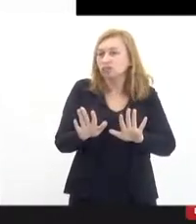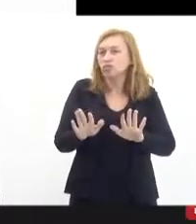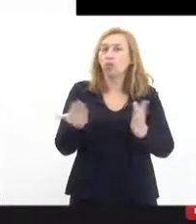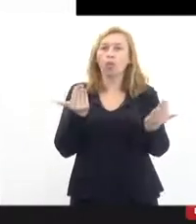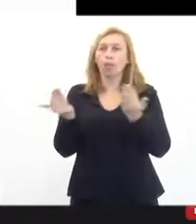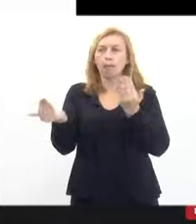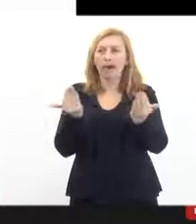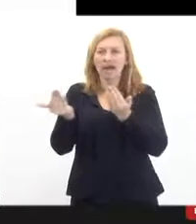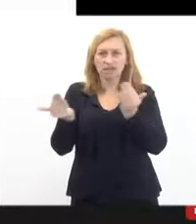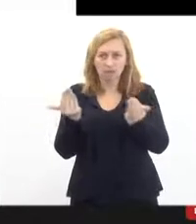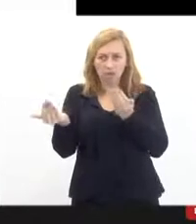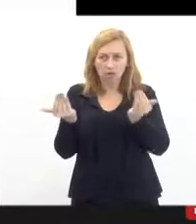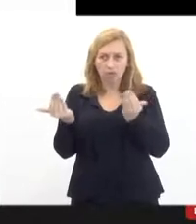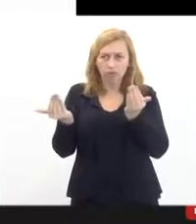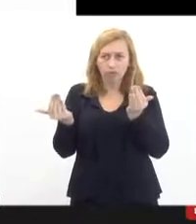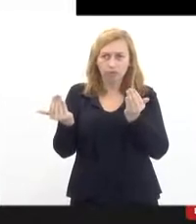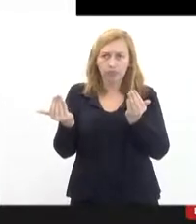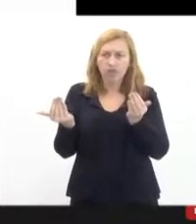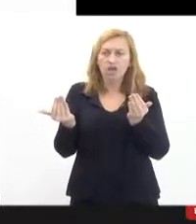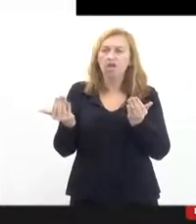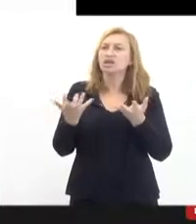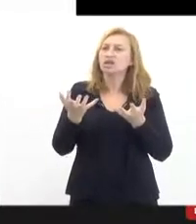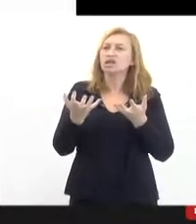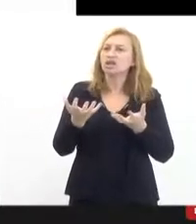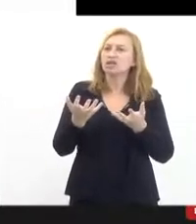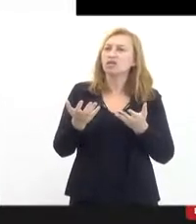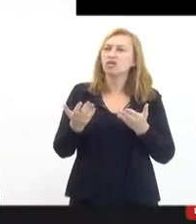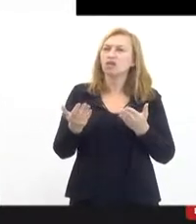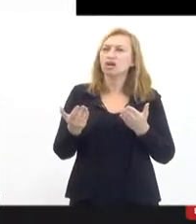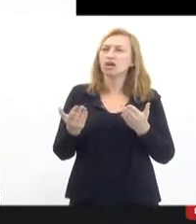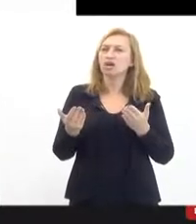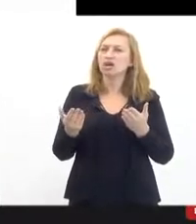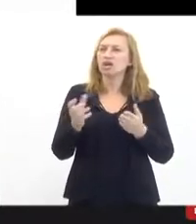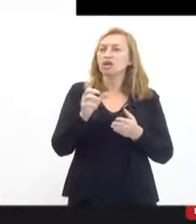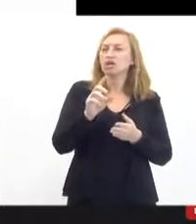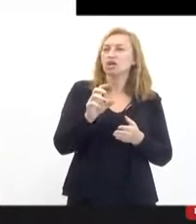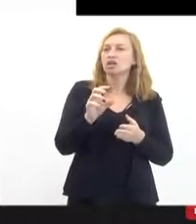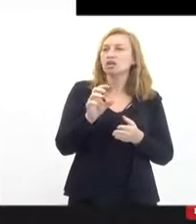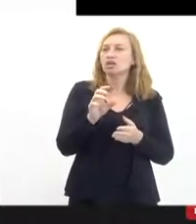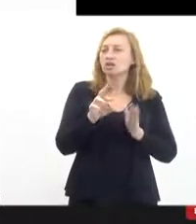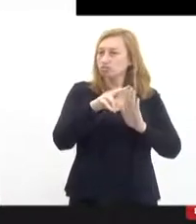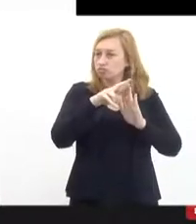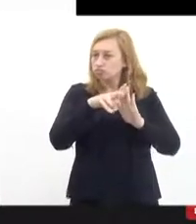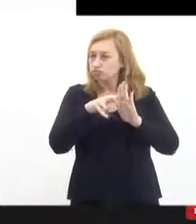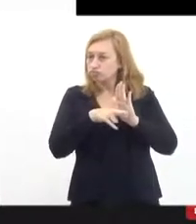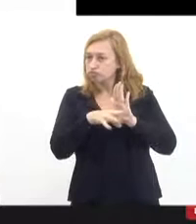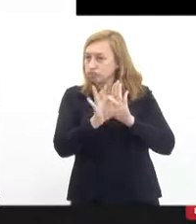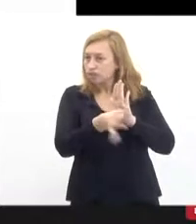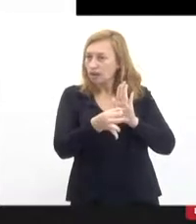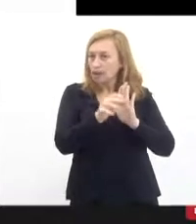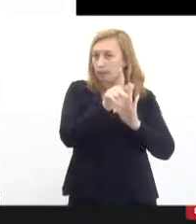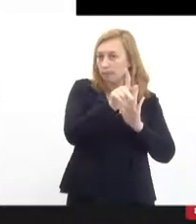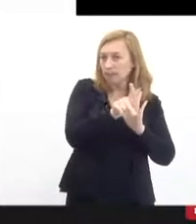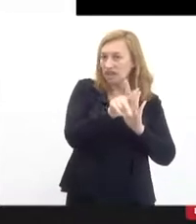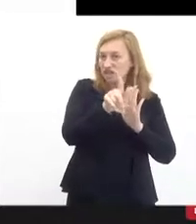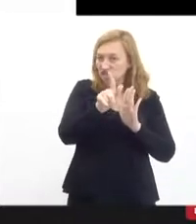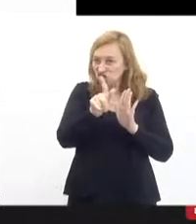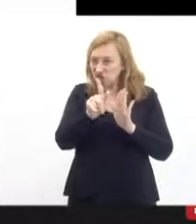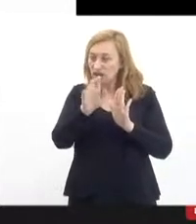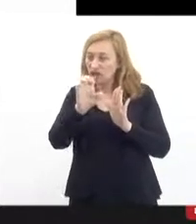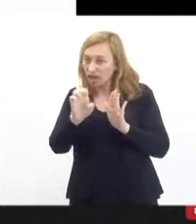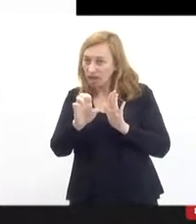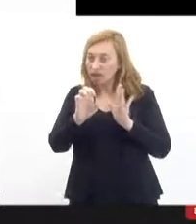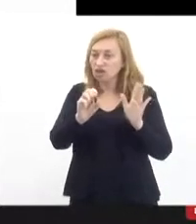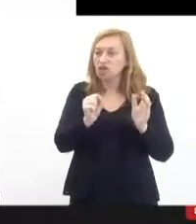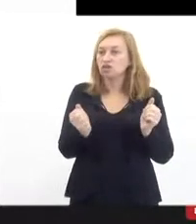comparação, a gente tentou colocar lado a lado os critérios estabelecidos pela PGE com aqueles com a União,